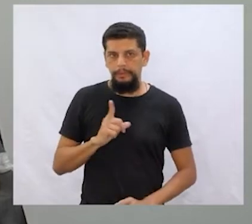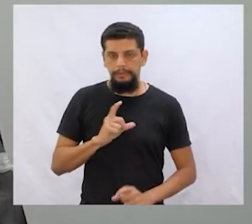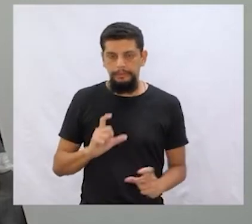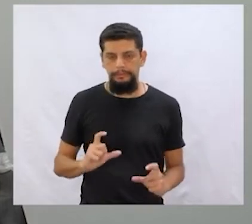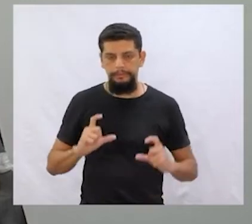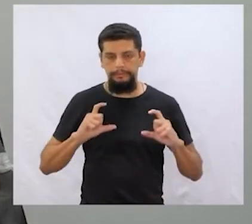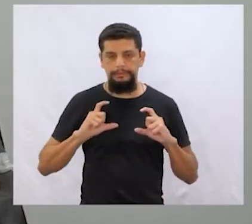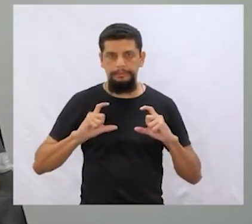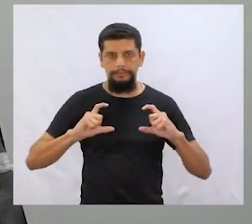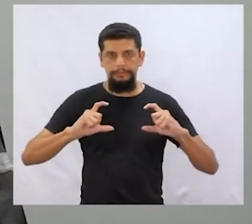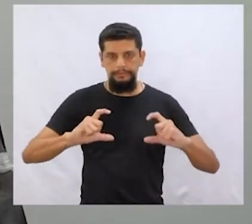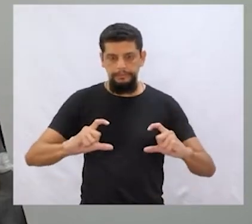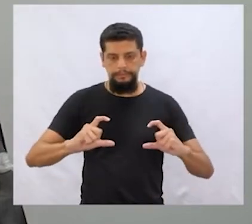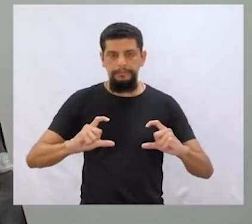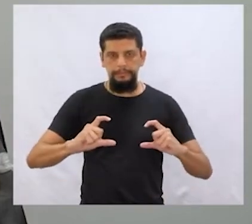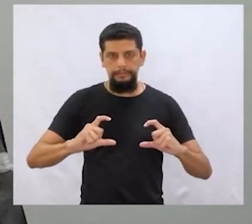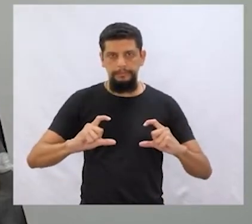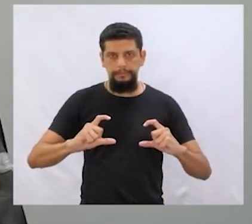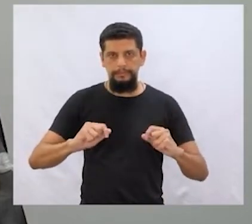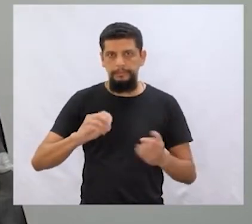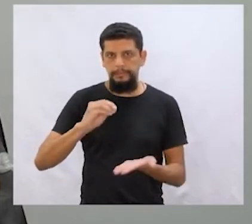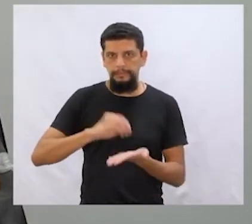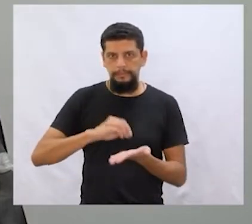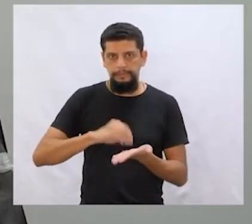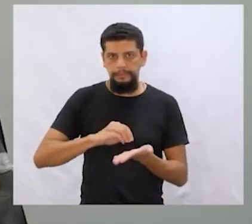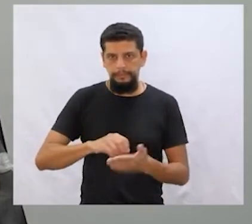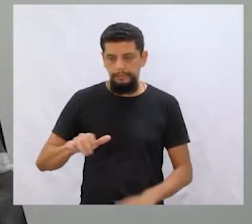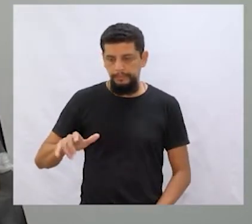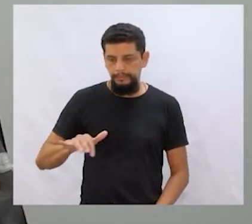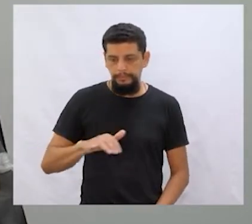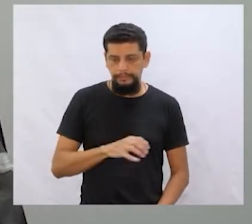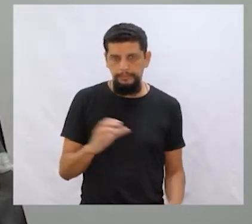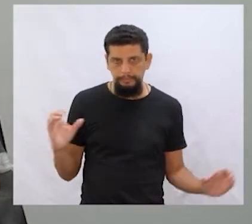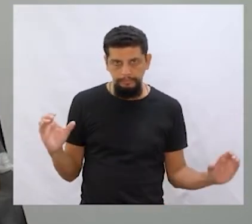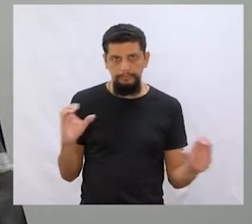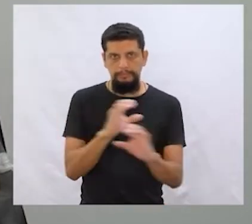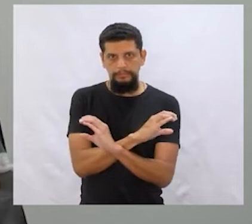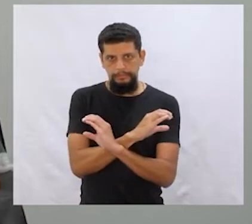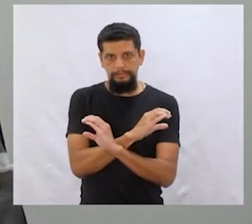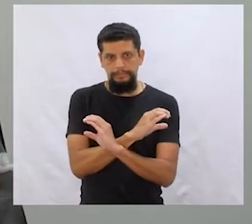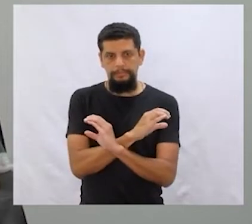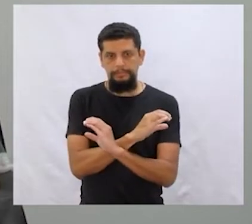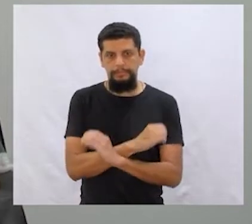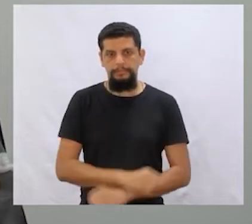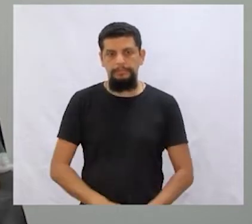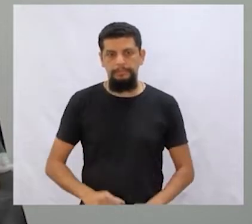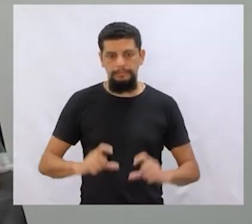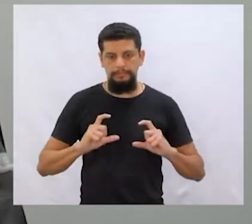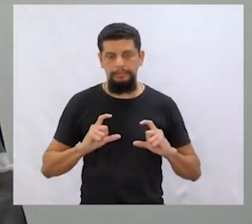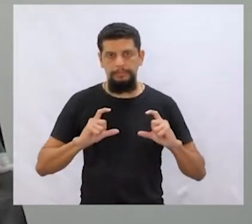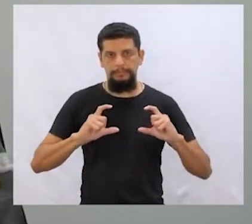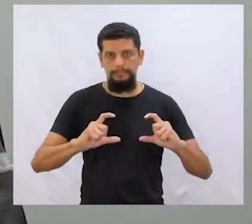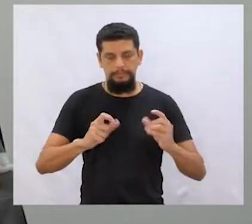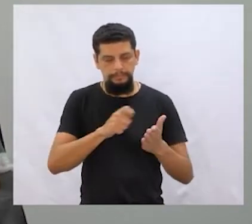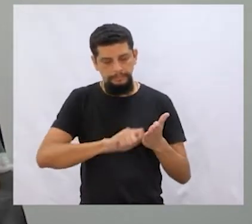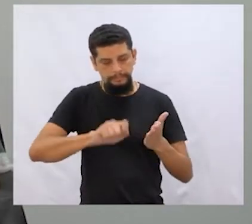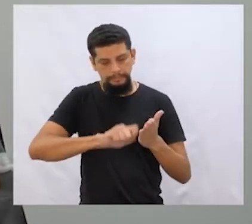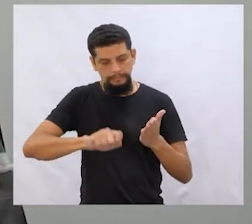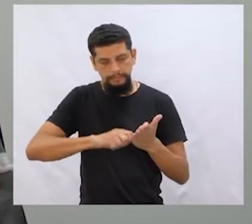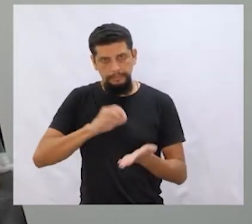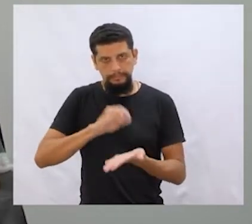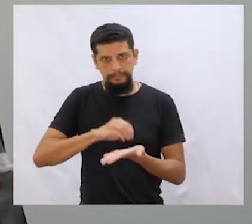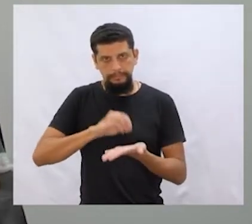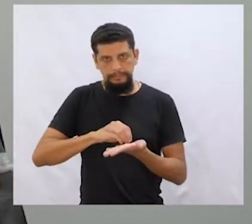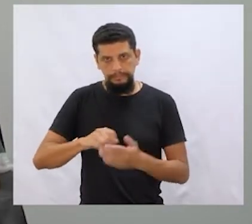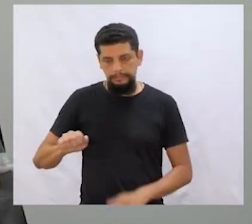as duas últimas letras que faltam para o nosso alfabeto, né? Os últimos dois papeizinhos que nós vamos escrever a letra